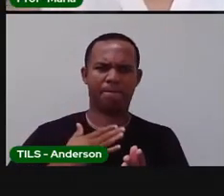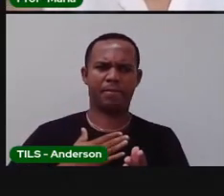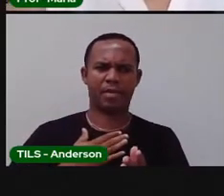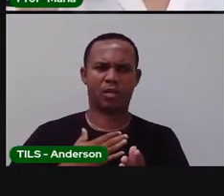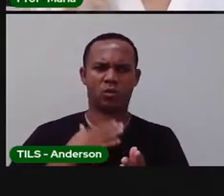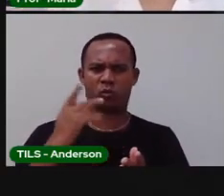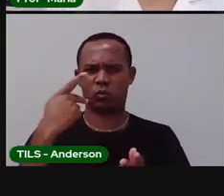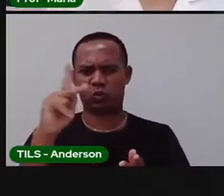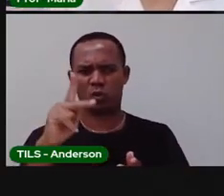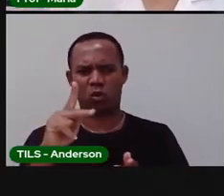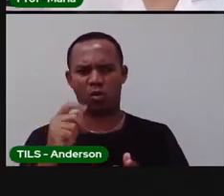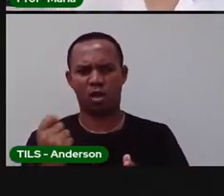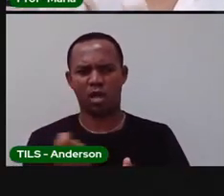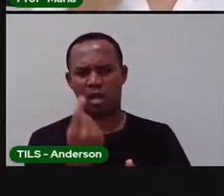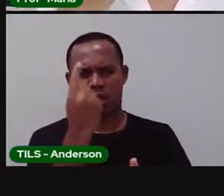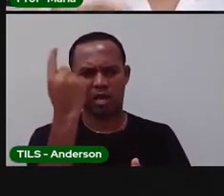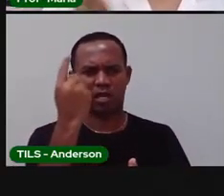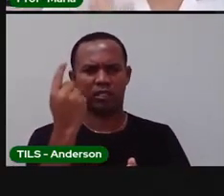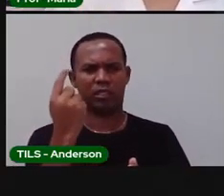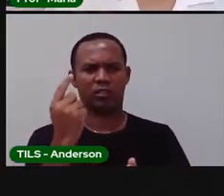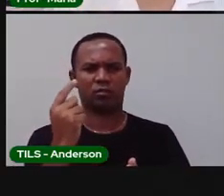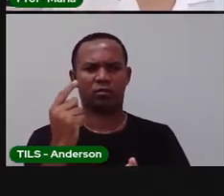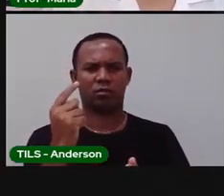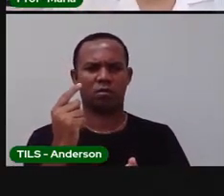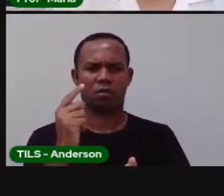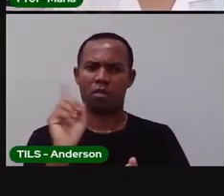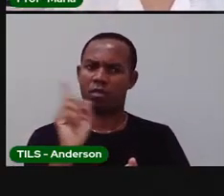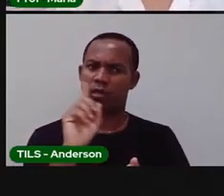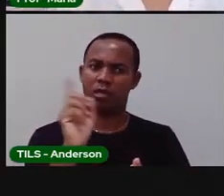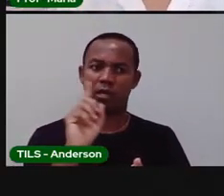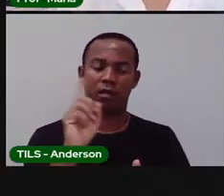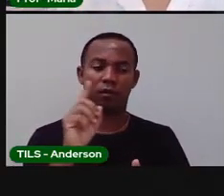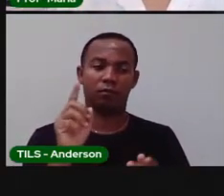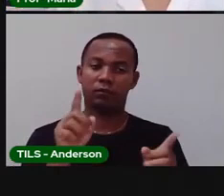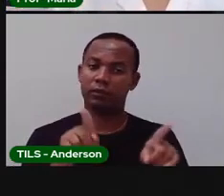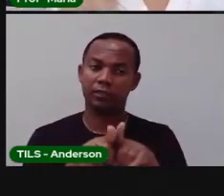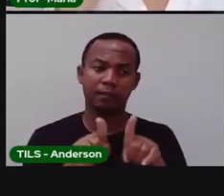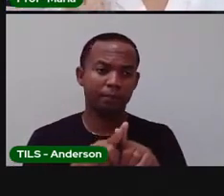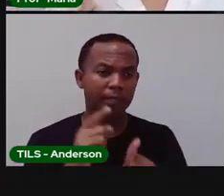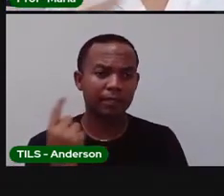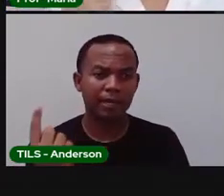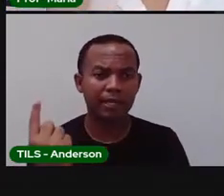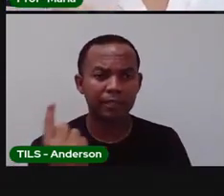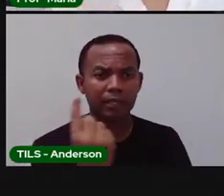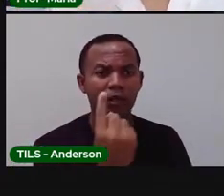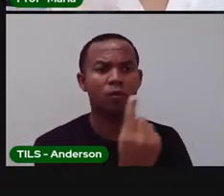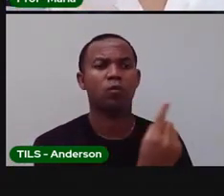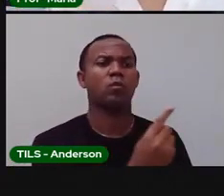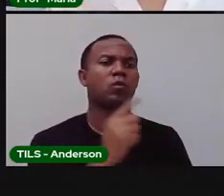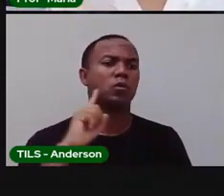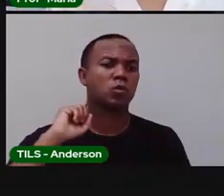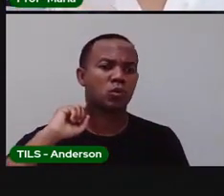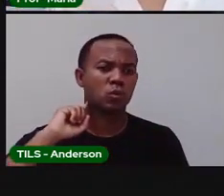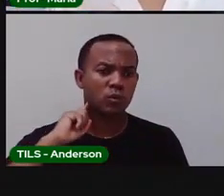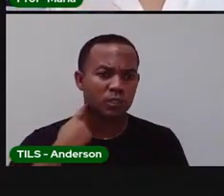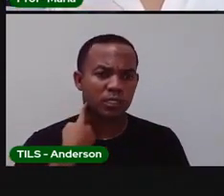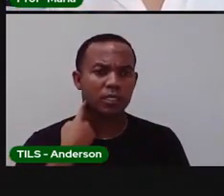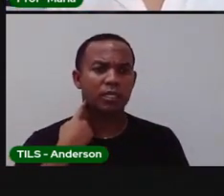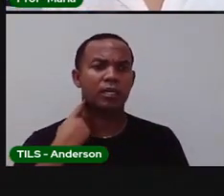problema de Anderson que está aqui embaixo. Não é um problema apenas seu que está me assistindo aí agora. O lixo é um problema de todos